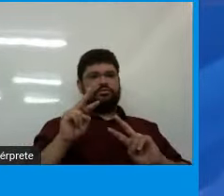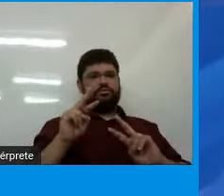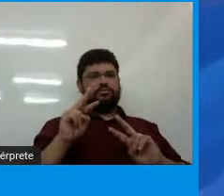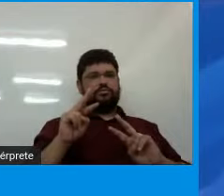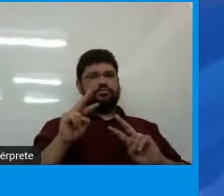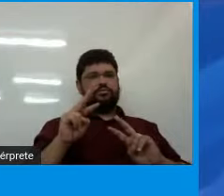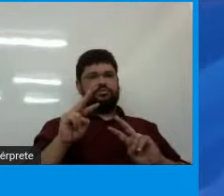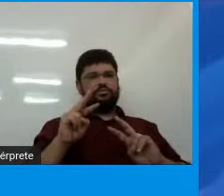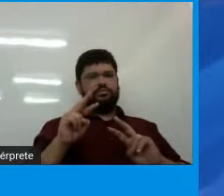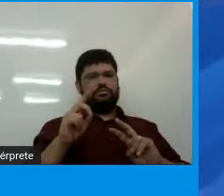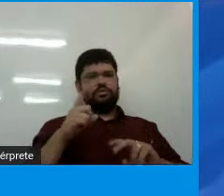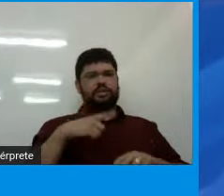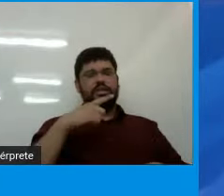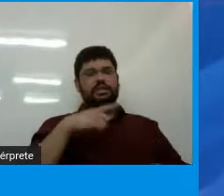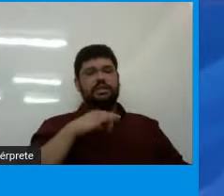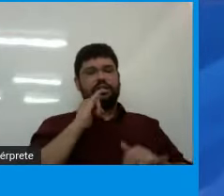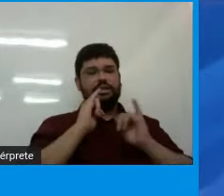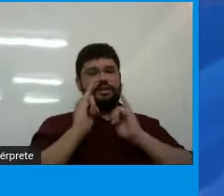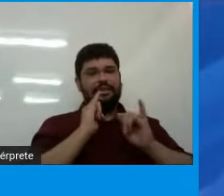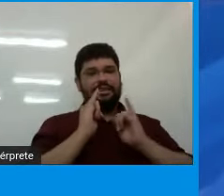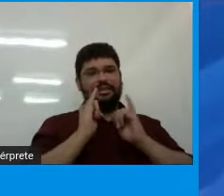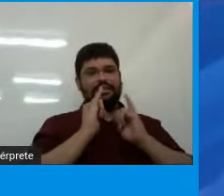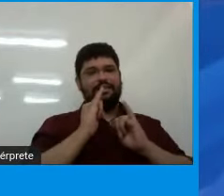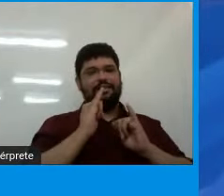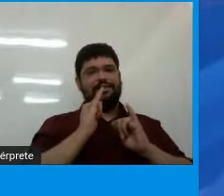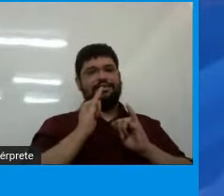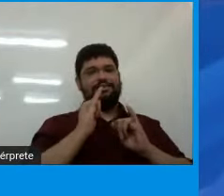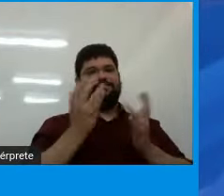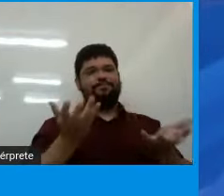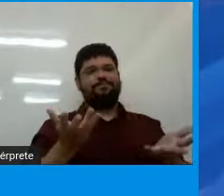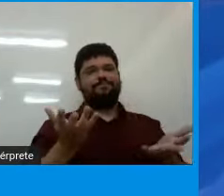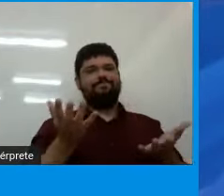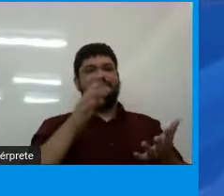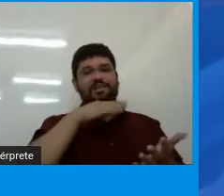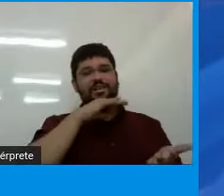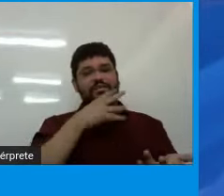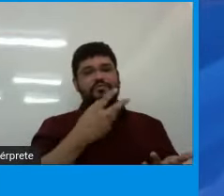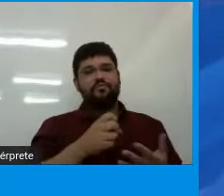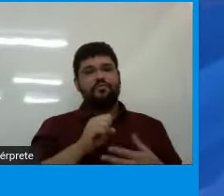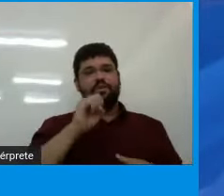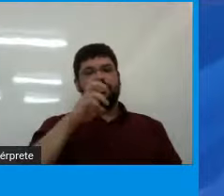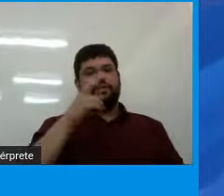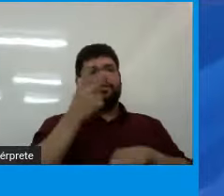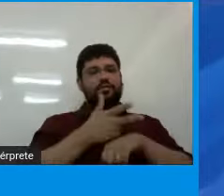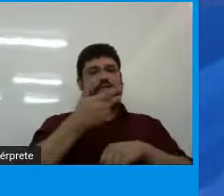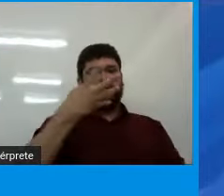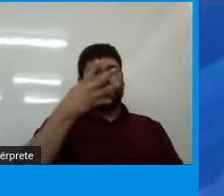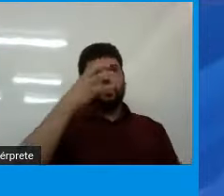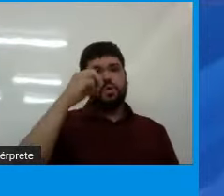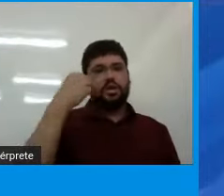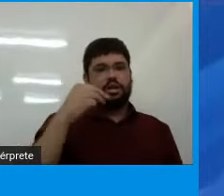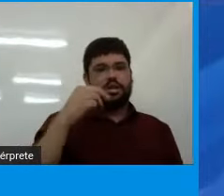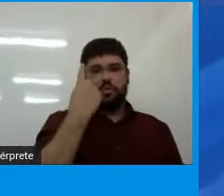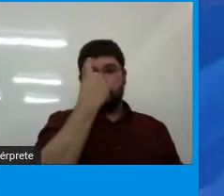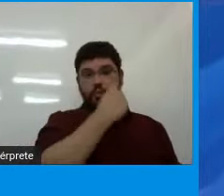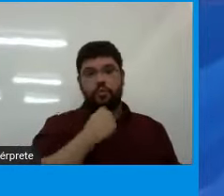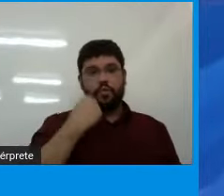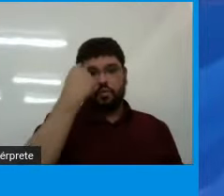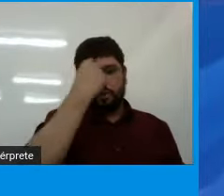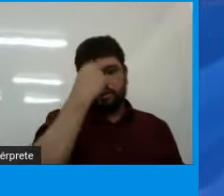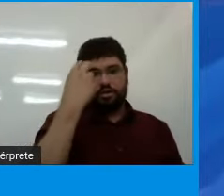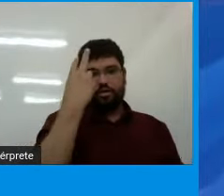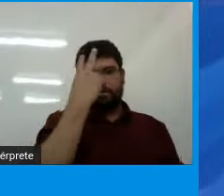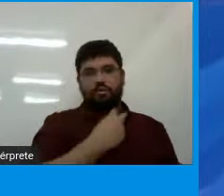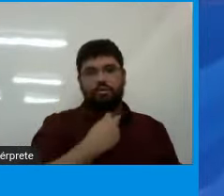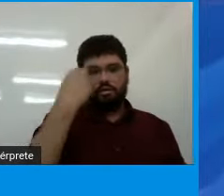plano ilimitado de dados. Limitado de dados. Então, se você disponibiliza um vídeo de 40 minutos, uma hora, 2, 3 horas